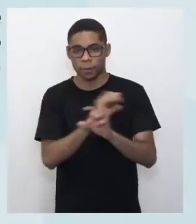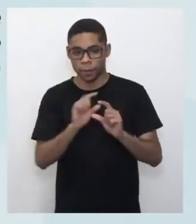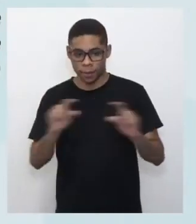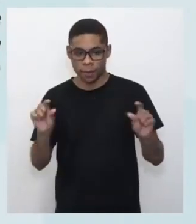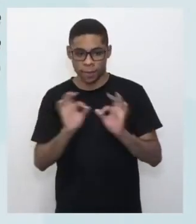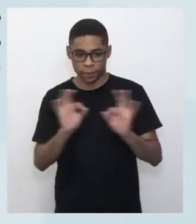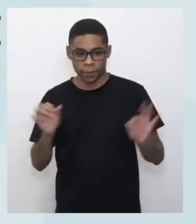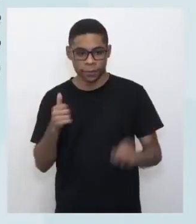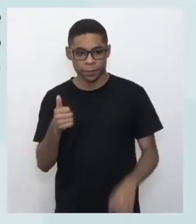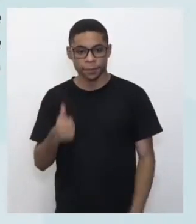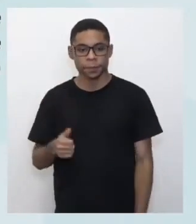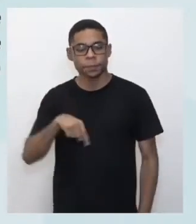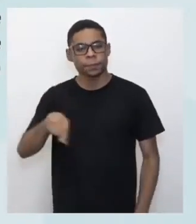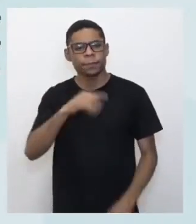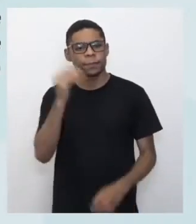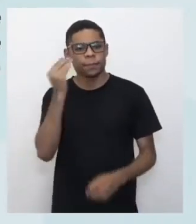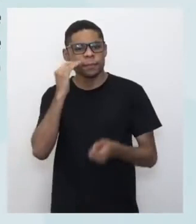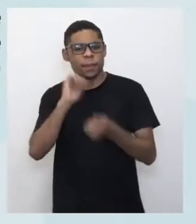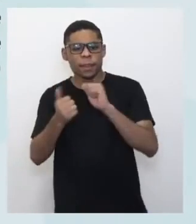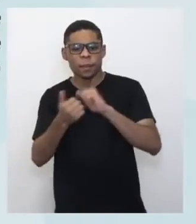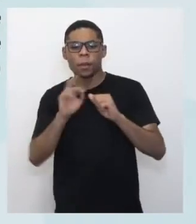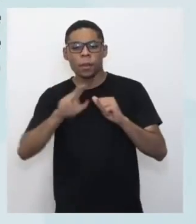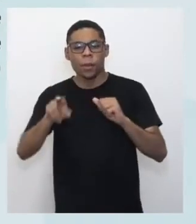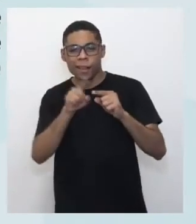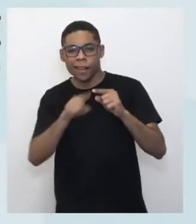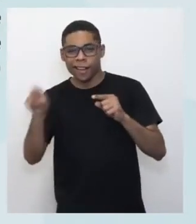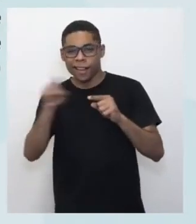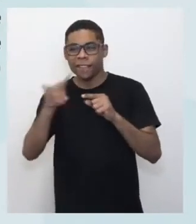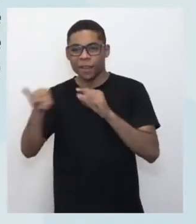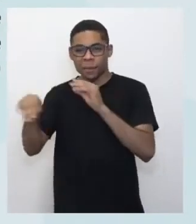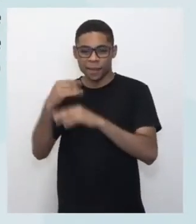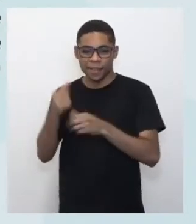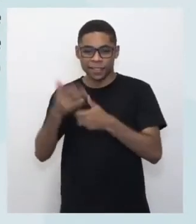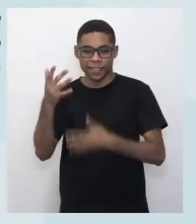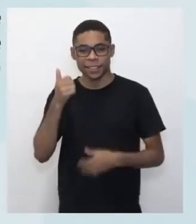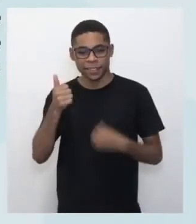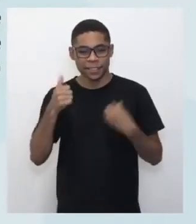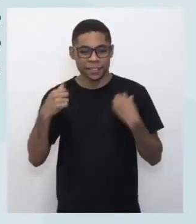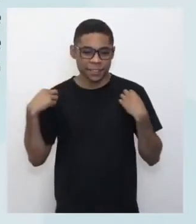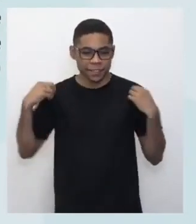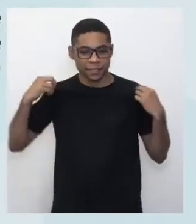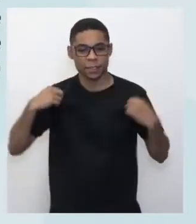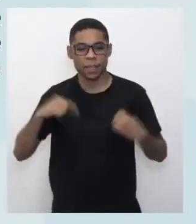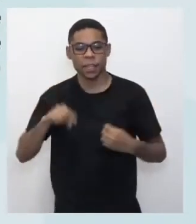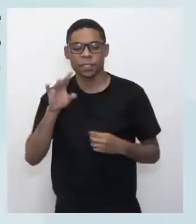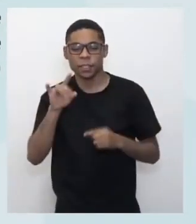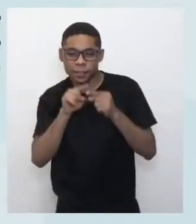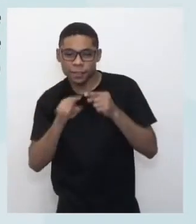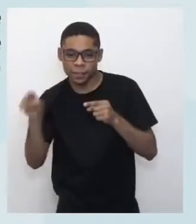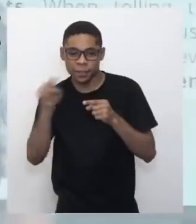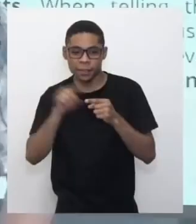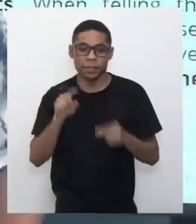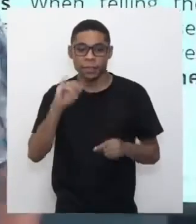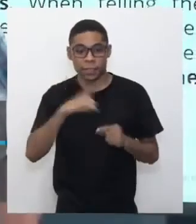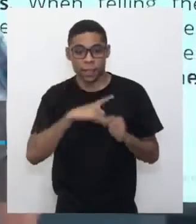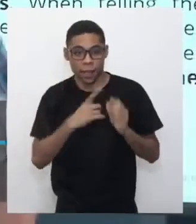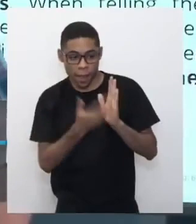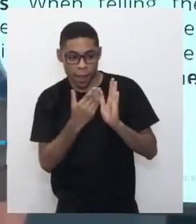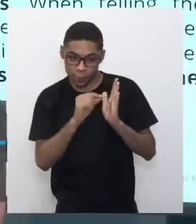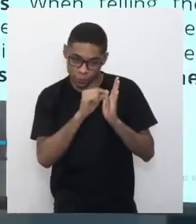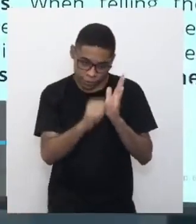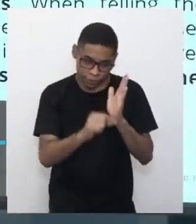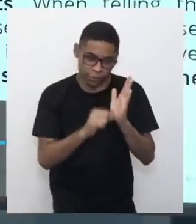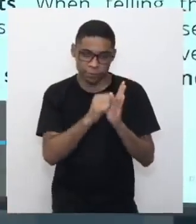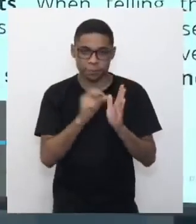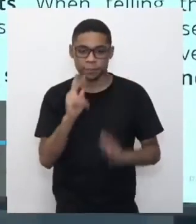verdade, aqui a gente vai adaptar porque eles não vão circular, eles vão escrever no chat, né, Eles vão escrever no chat. Aqui a gente vai circular. Quem está com a apostilinha, circula